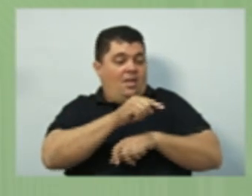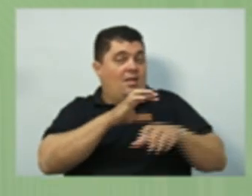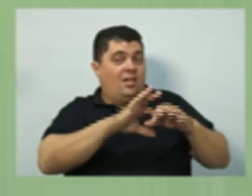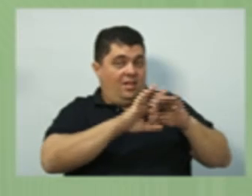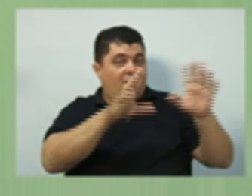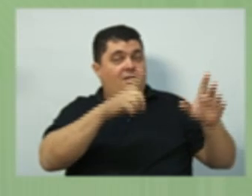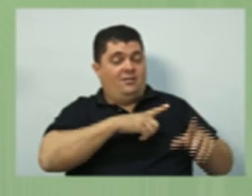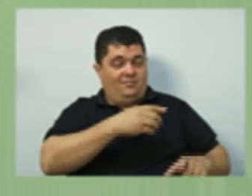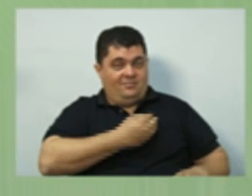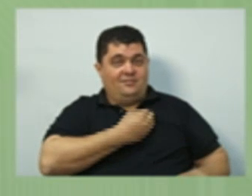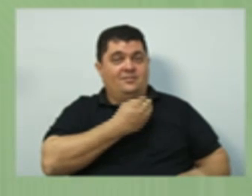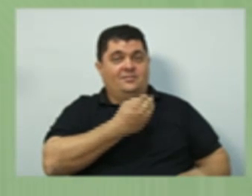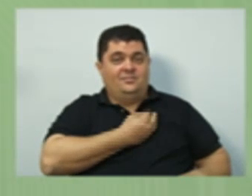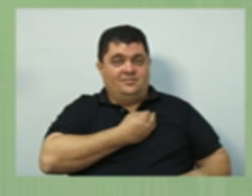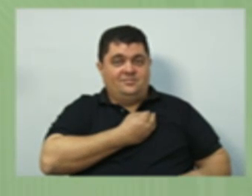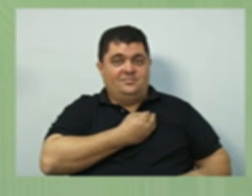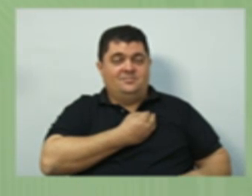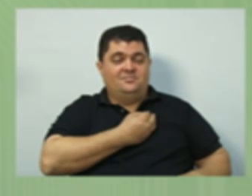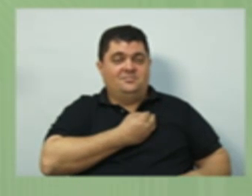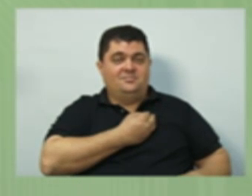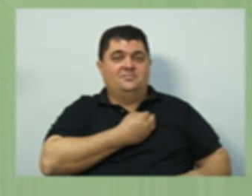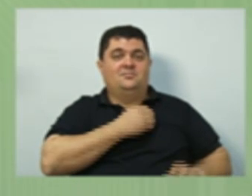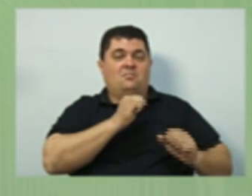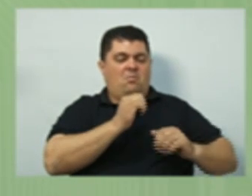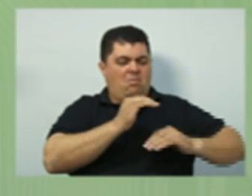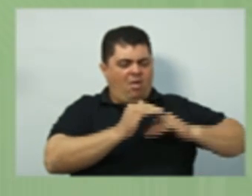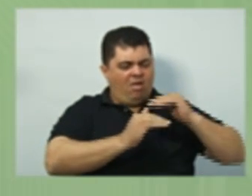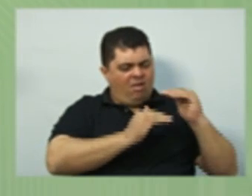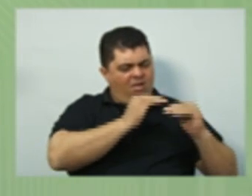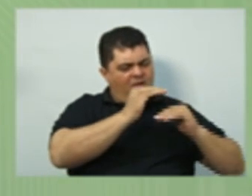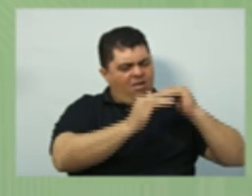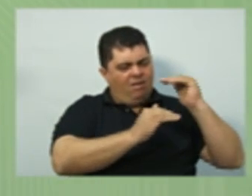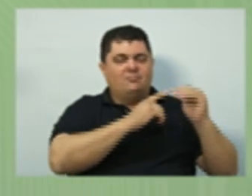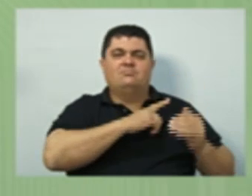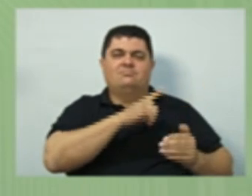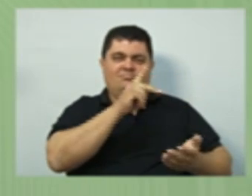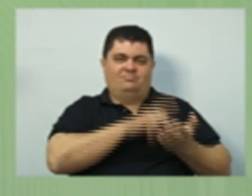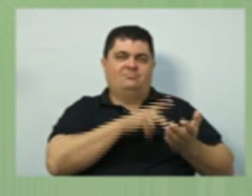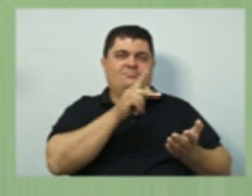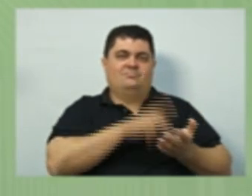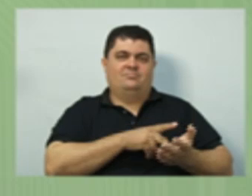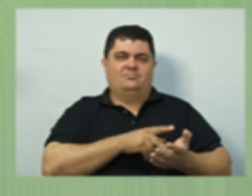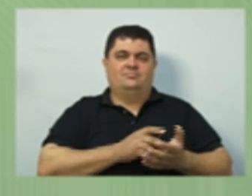livre. Na verdade, é ele que está desenvolvendo o seu potencial.